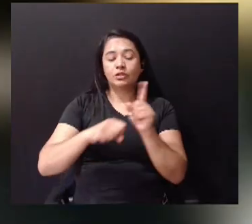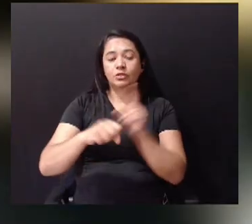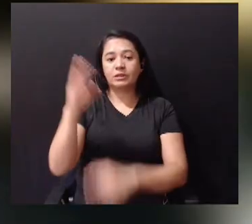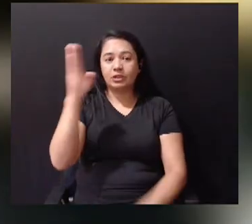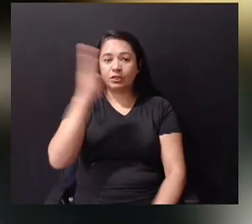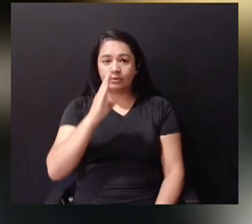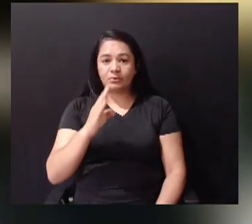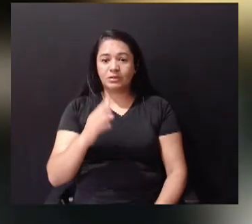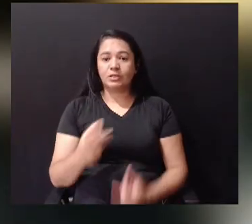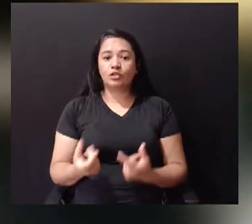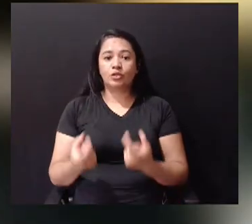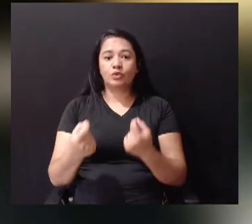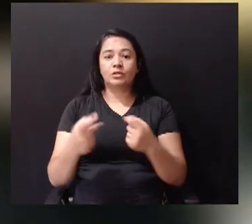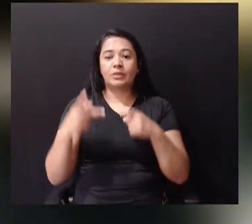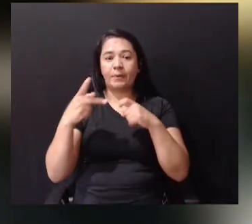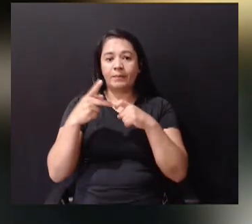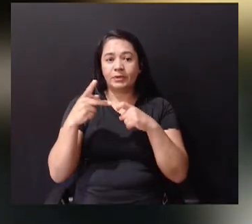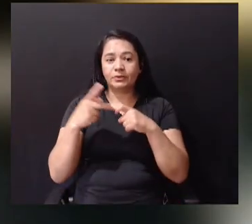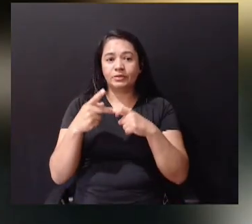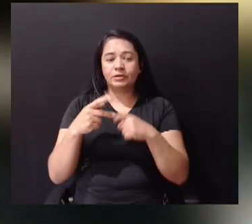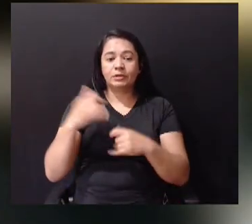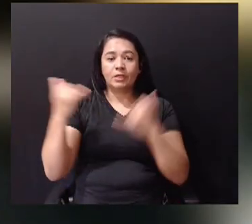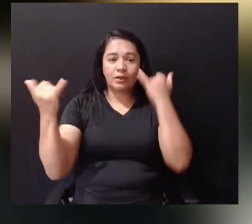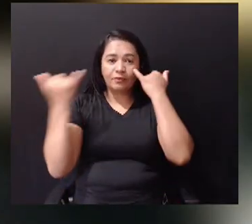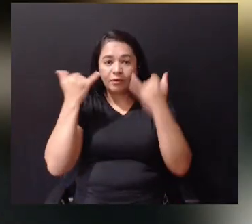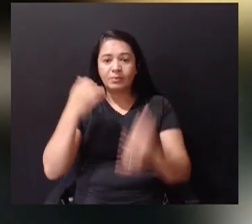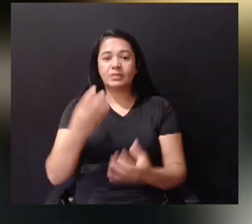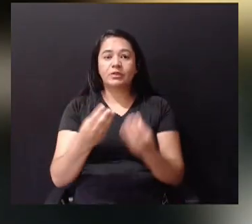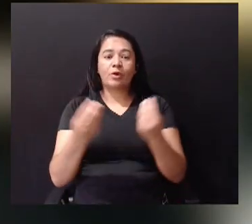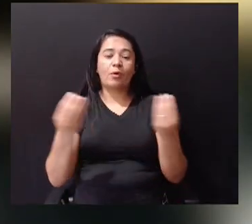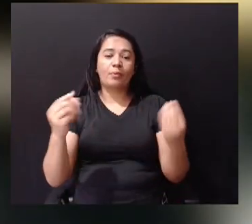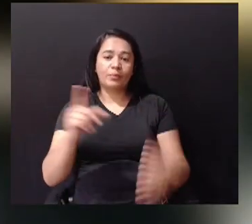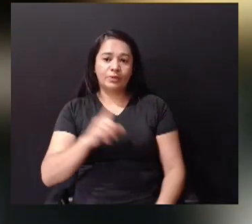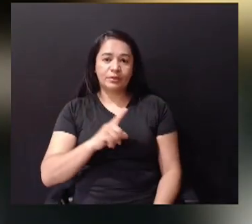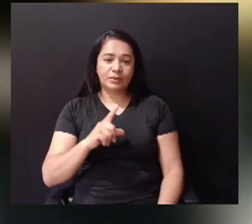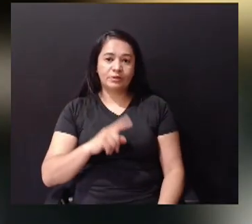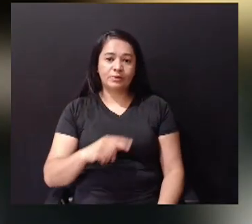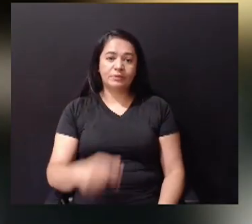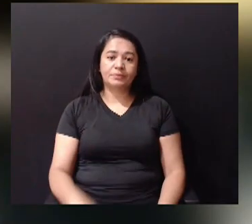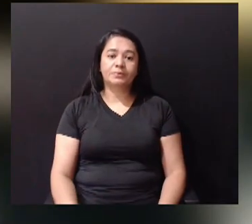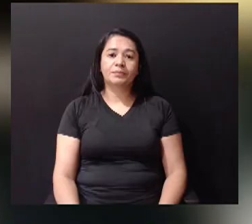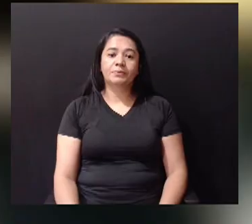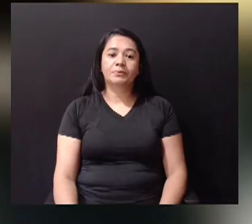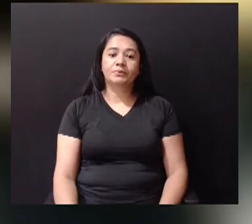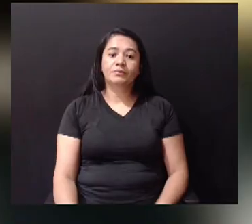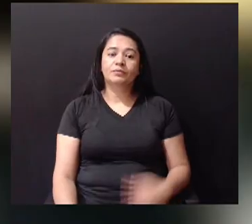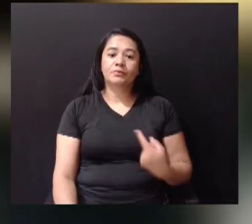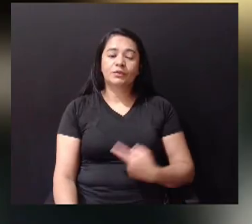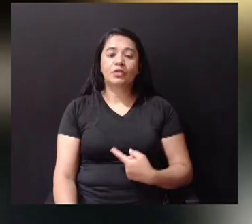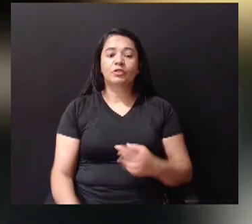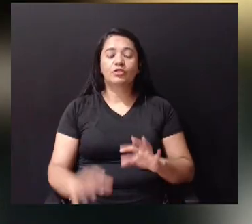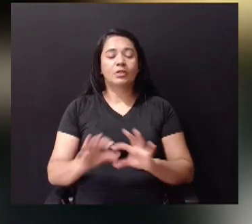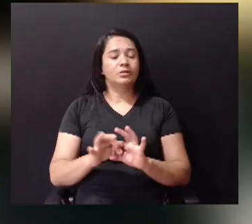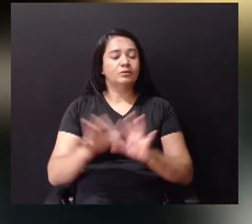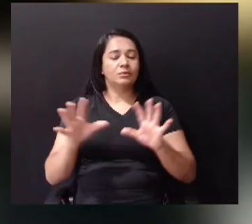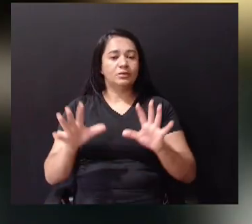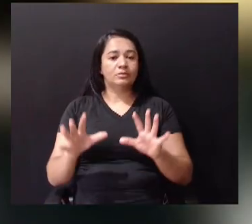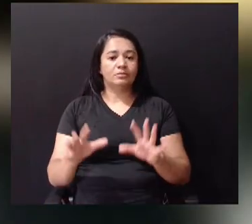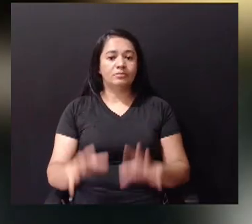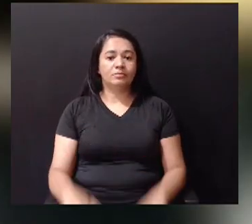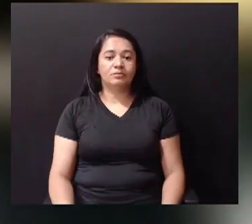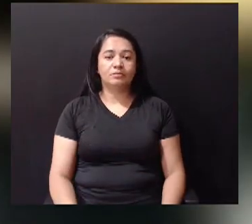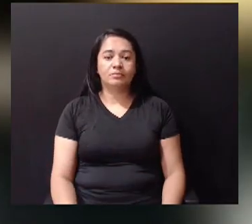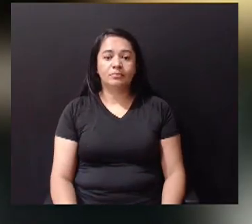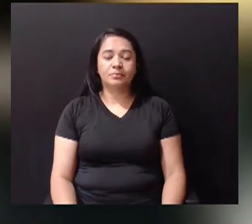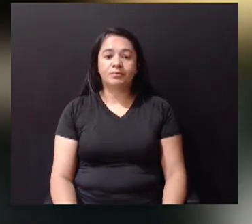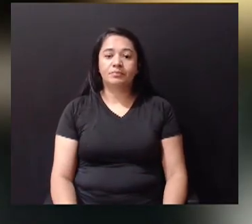muita informação, o qual eu coordeno o trabalho na área de tumor cerebral. E a gente está à disposição também. Então, eu não acho que a questão hoje em